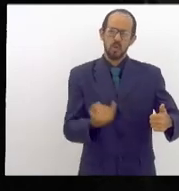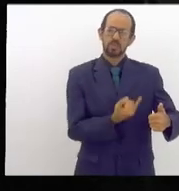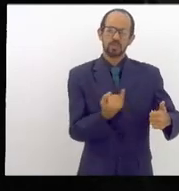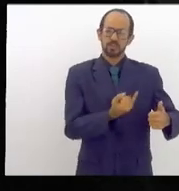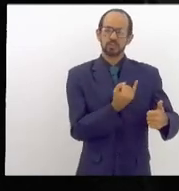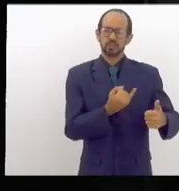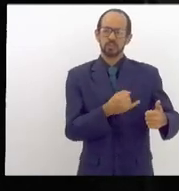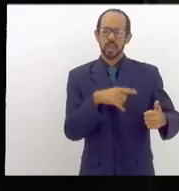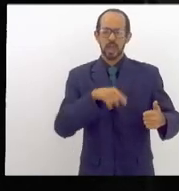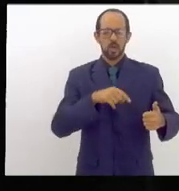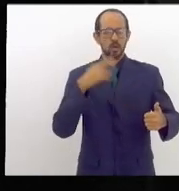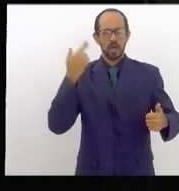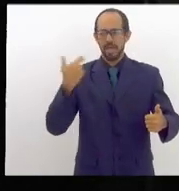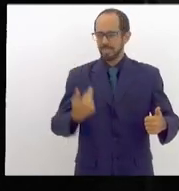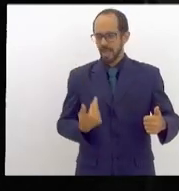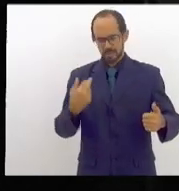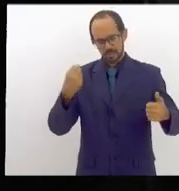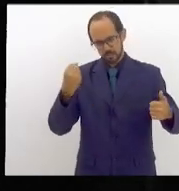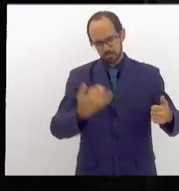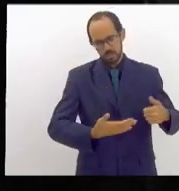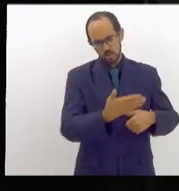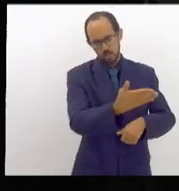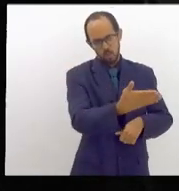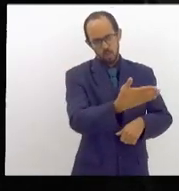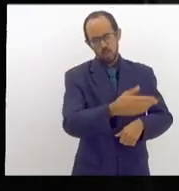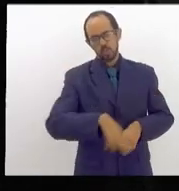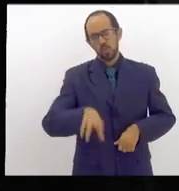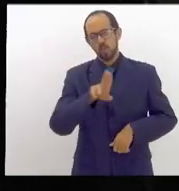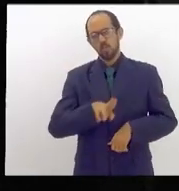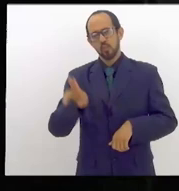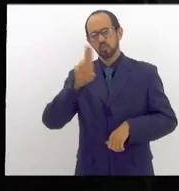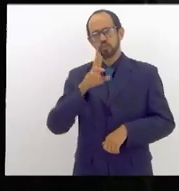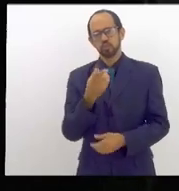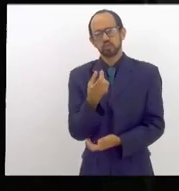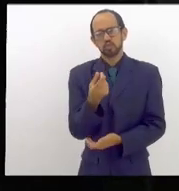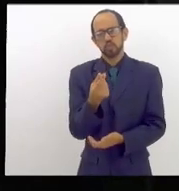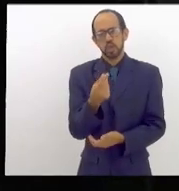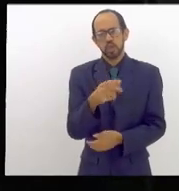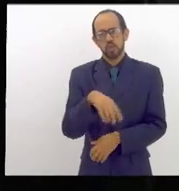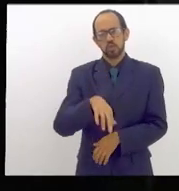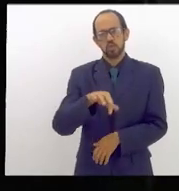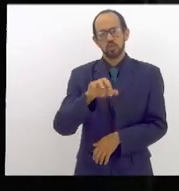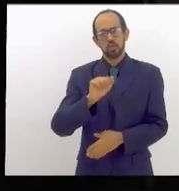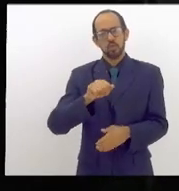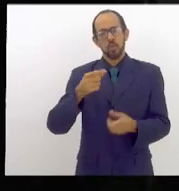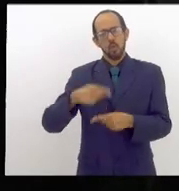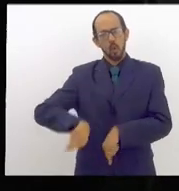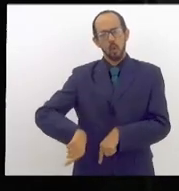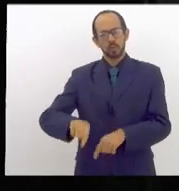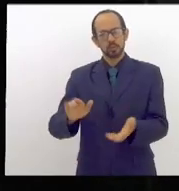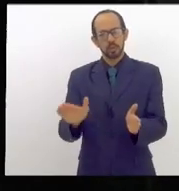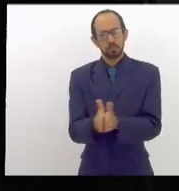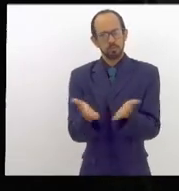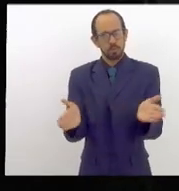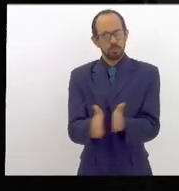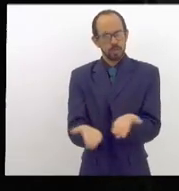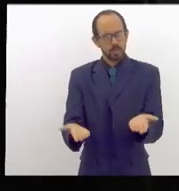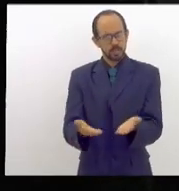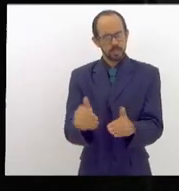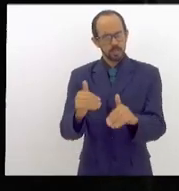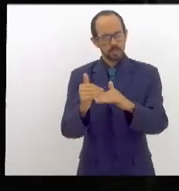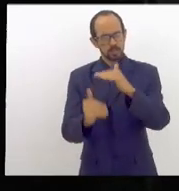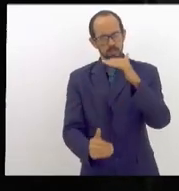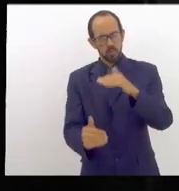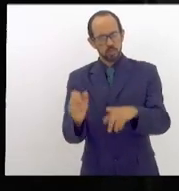tem a ver com que a Renata mencionou agora pouco sobre o uso de recursos do fundo Estadual de combate à pobreza e a desigualdades sociais